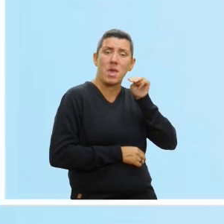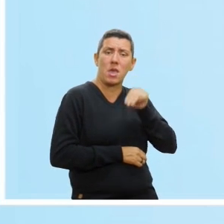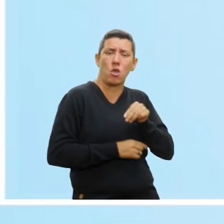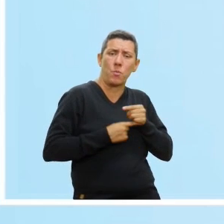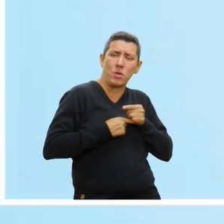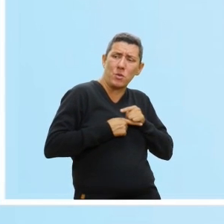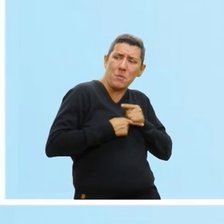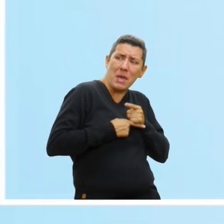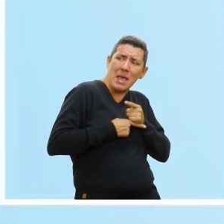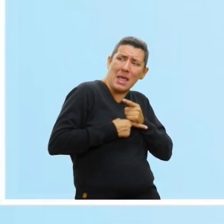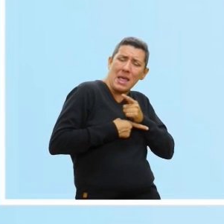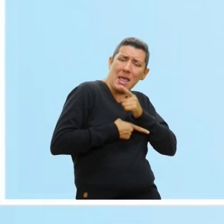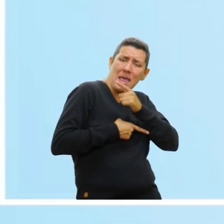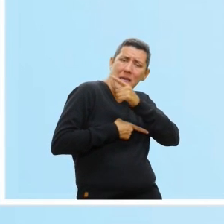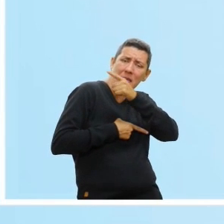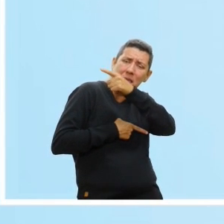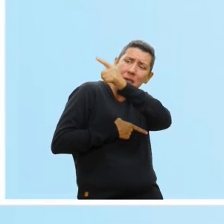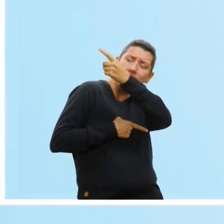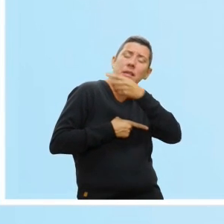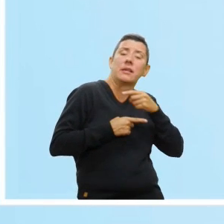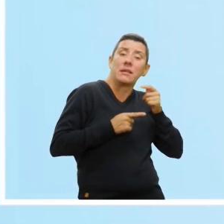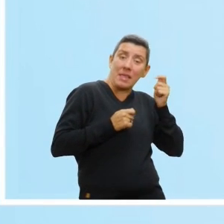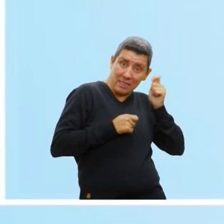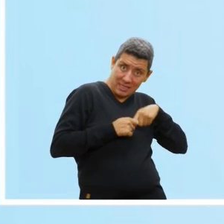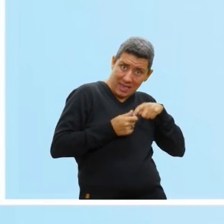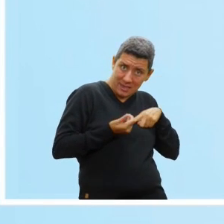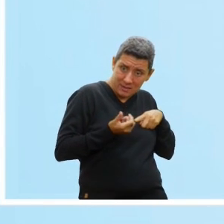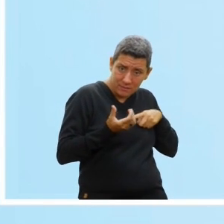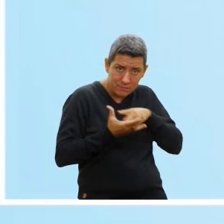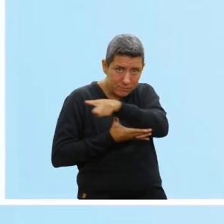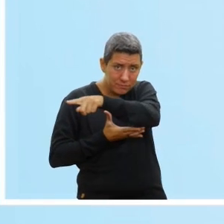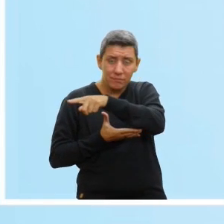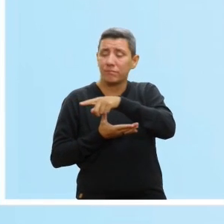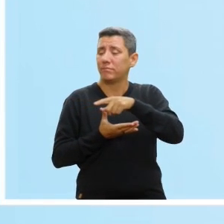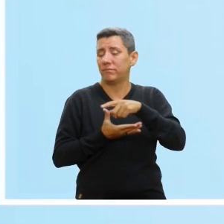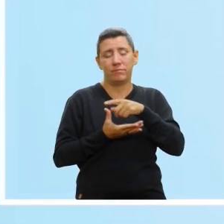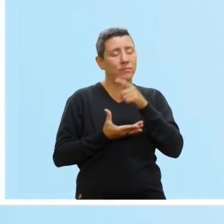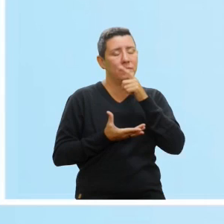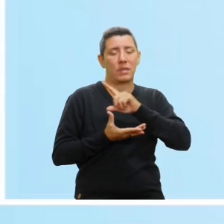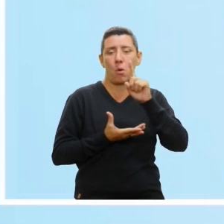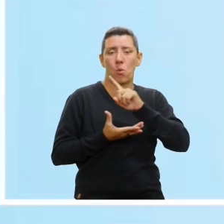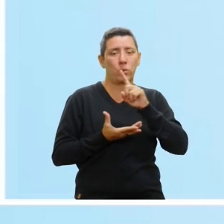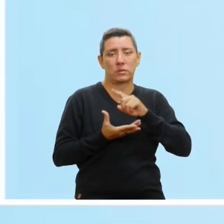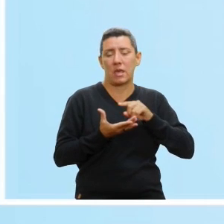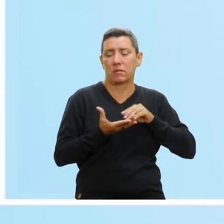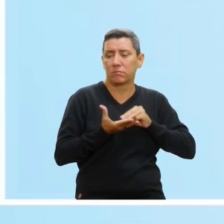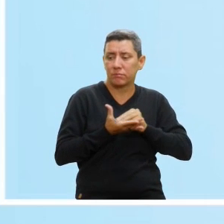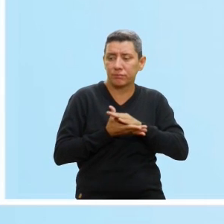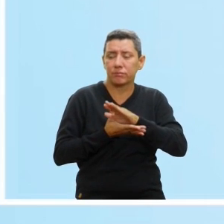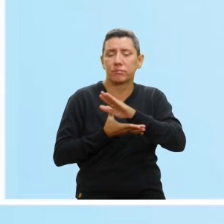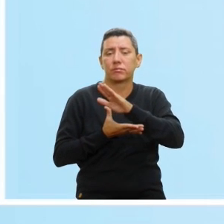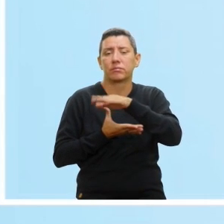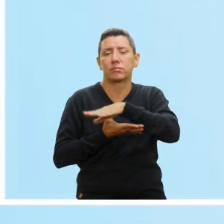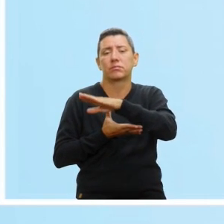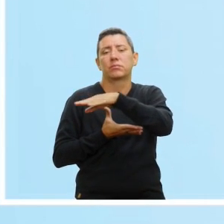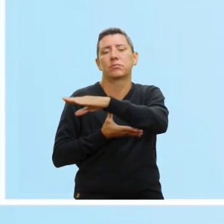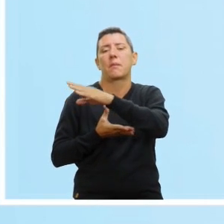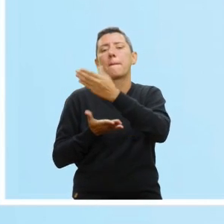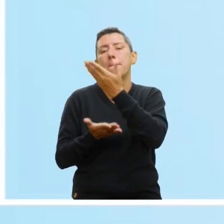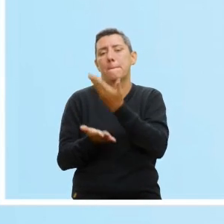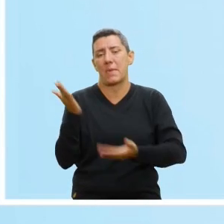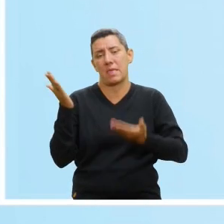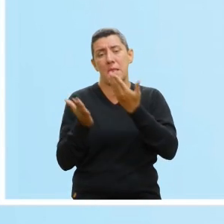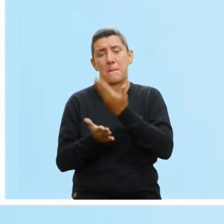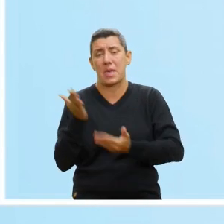porque vai degradar e do outro lado você não vai conseguir recuperar o sinal, tá?